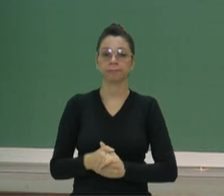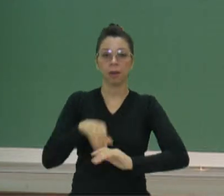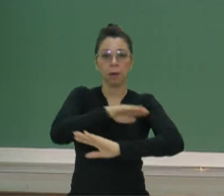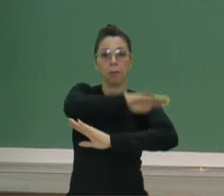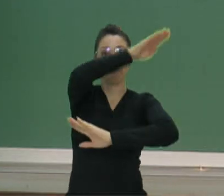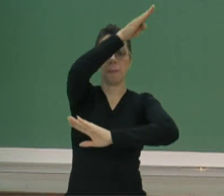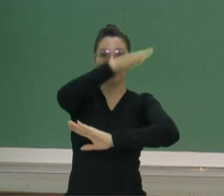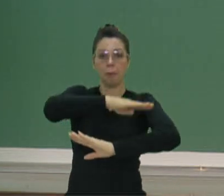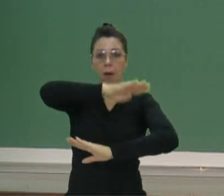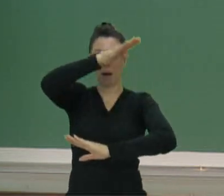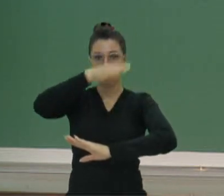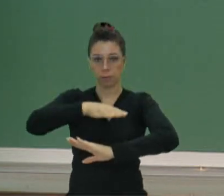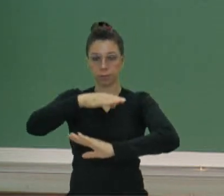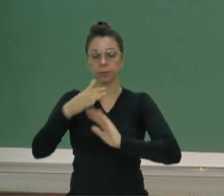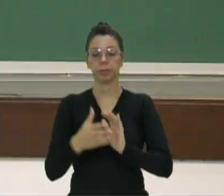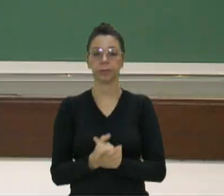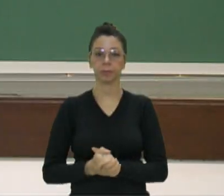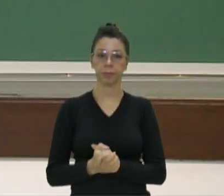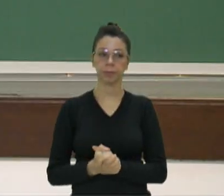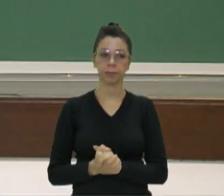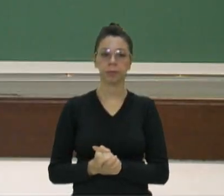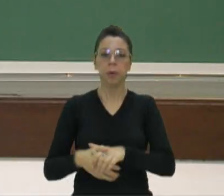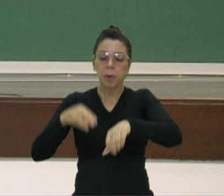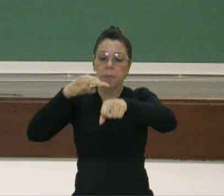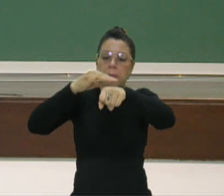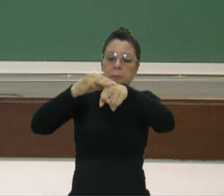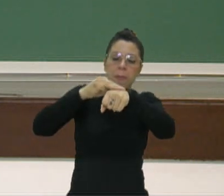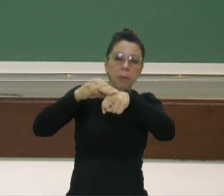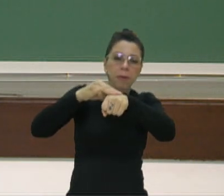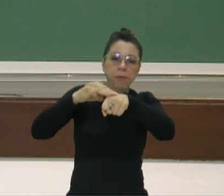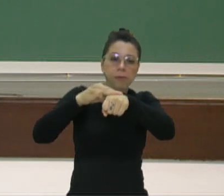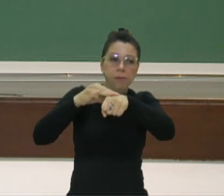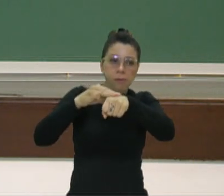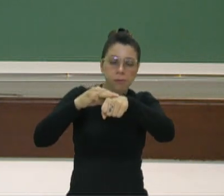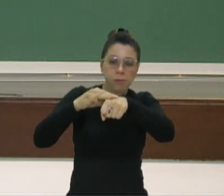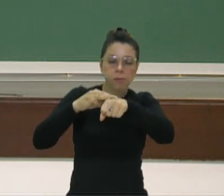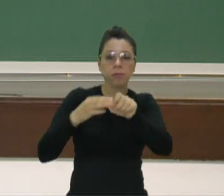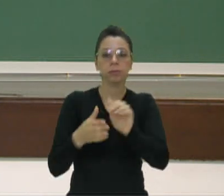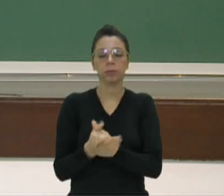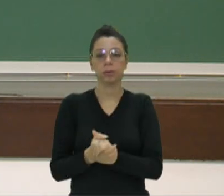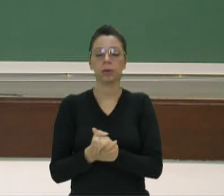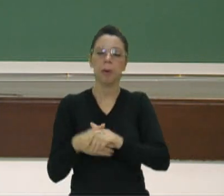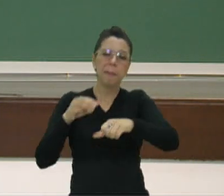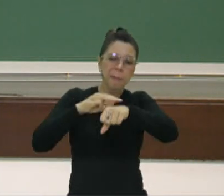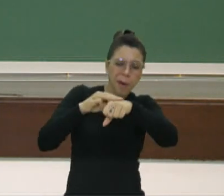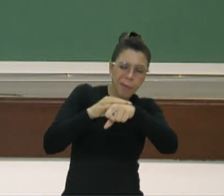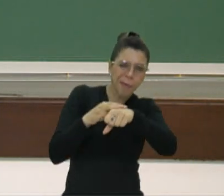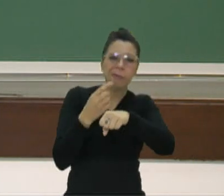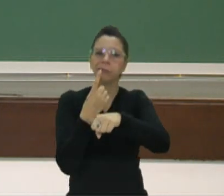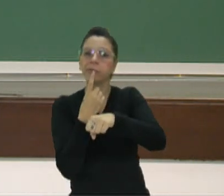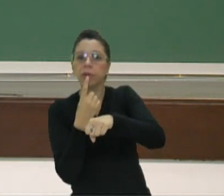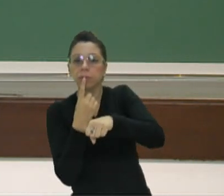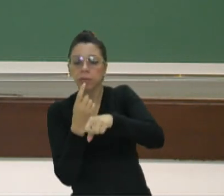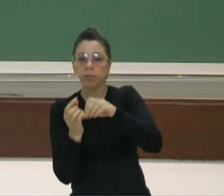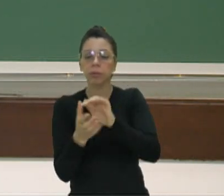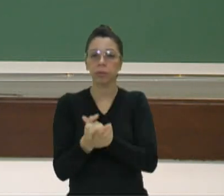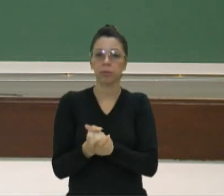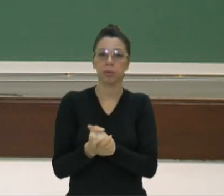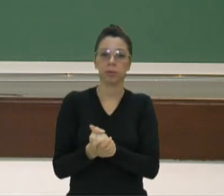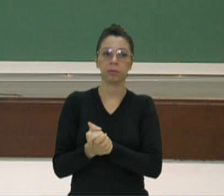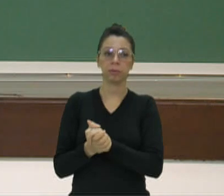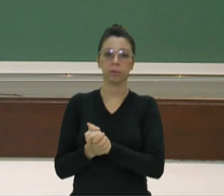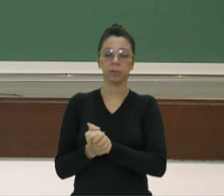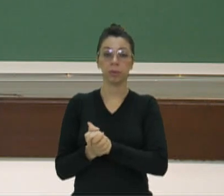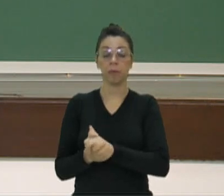planalto. E tons de marrom são ligados, marrom ou avermelhado, são para áreas de